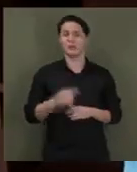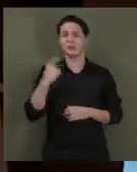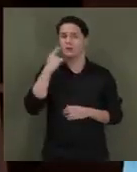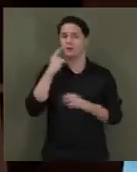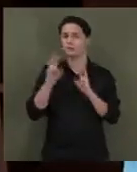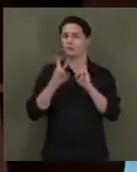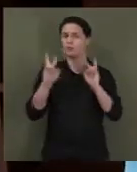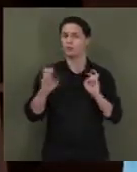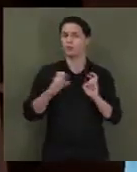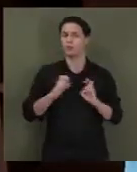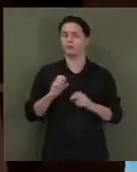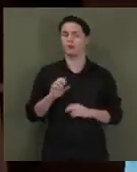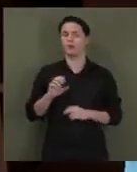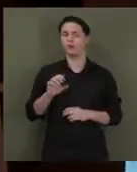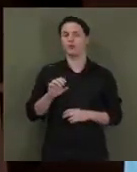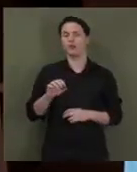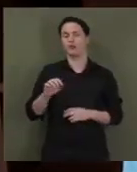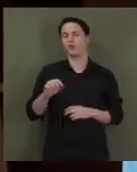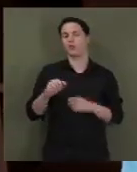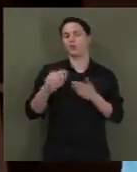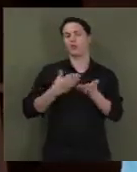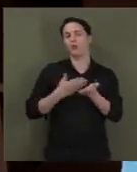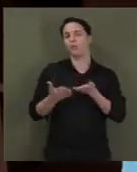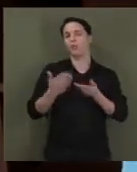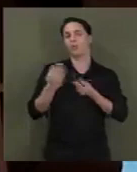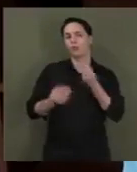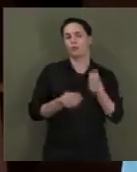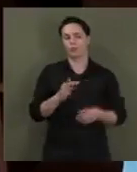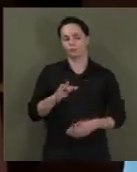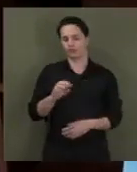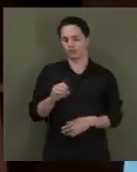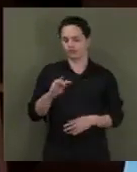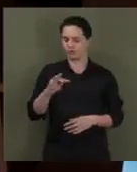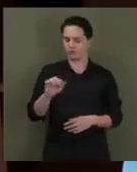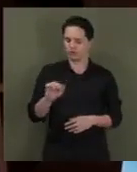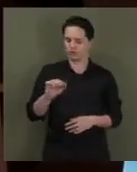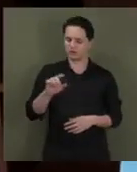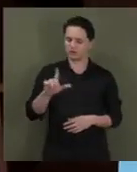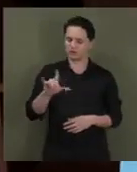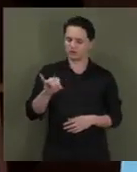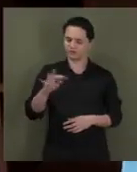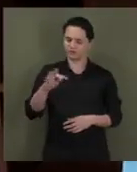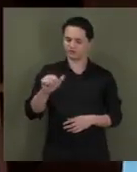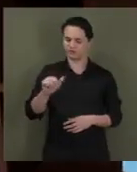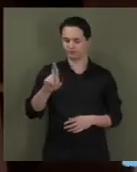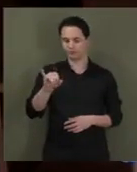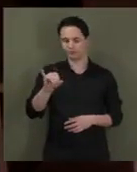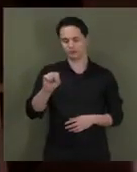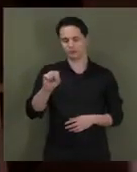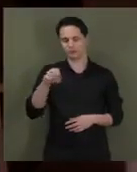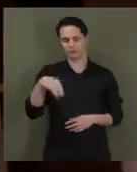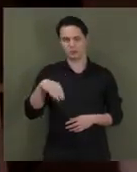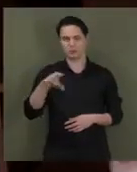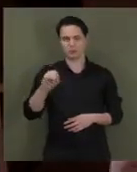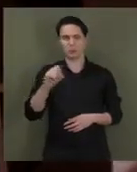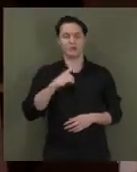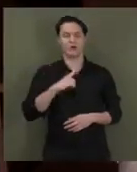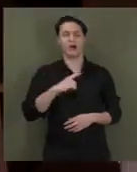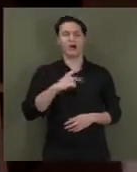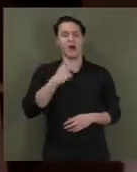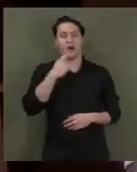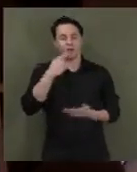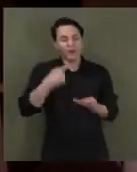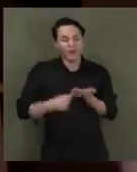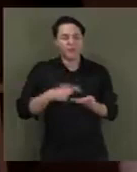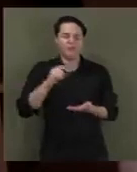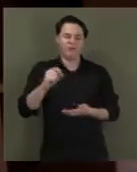do Totalitarismo, Hannah Arendt afirma que compreender